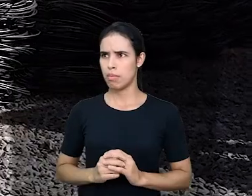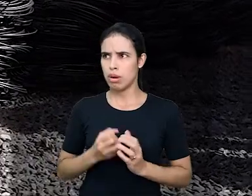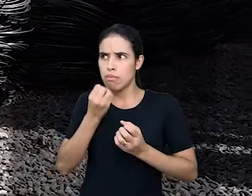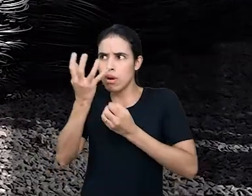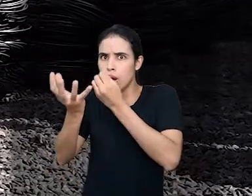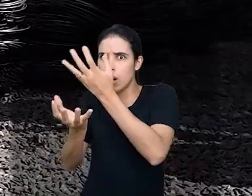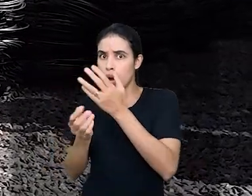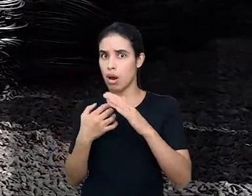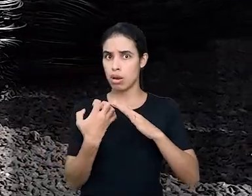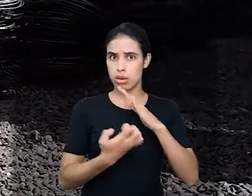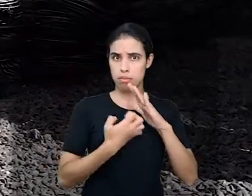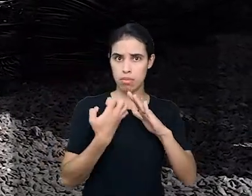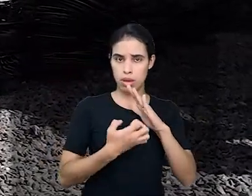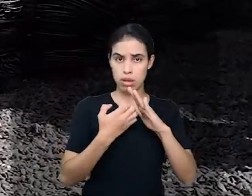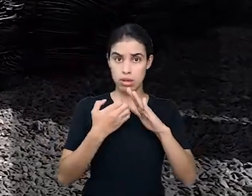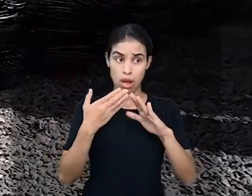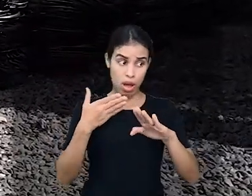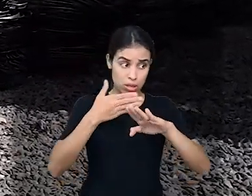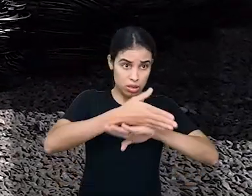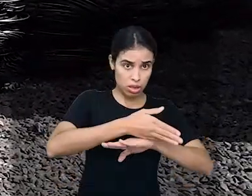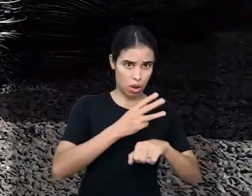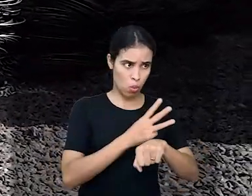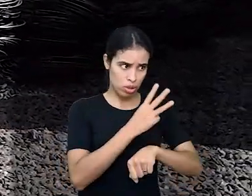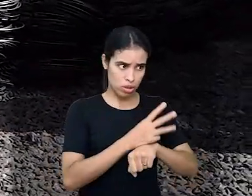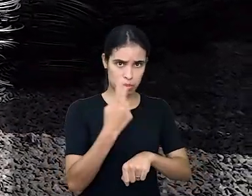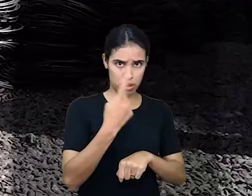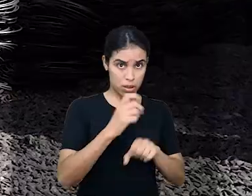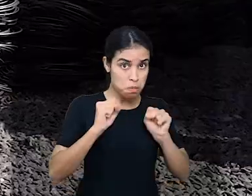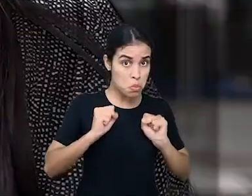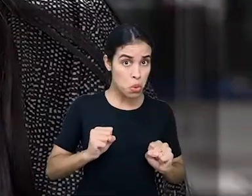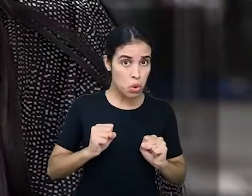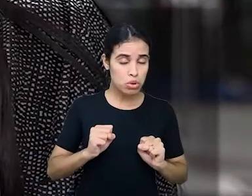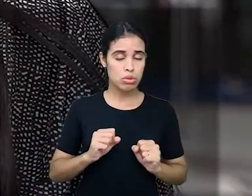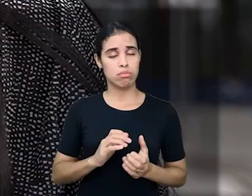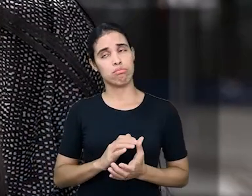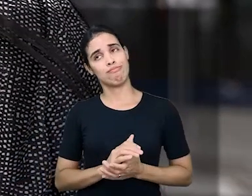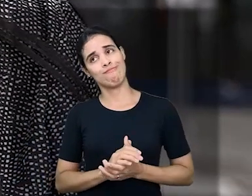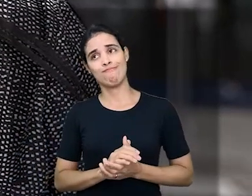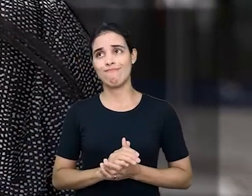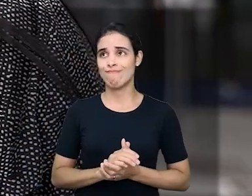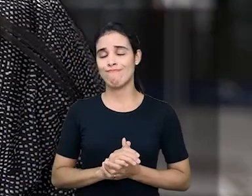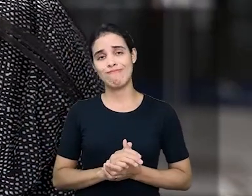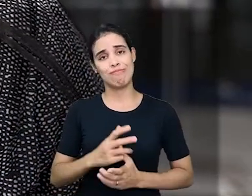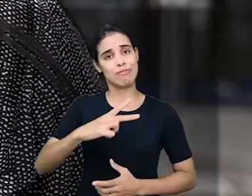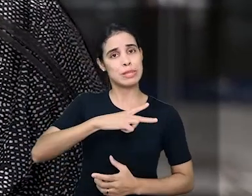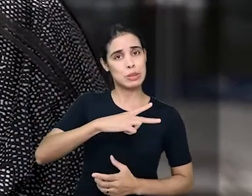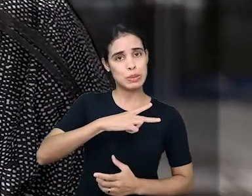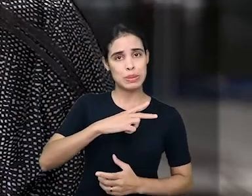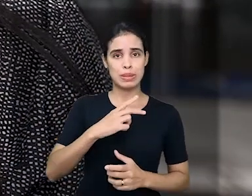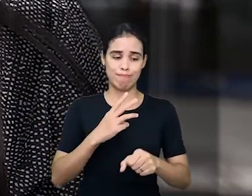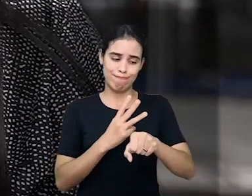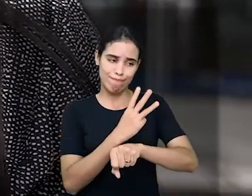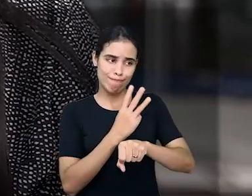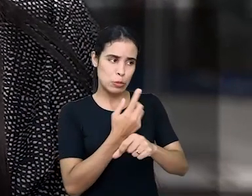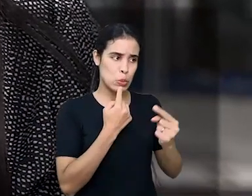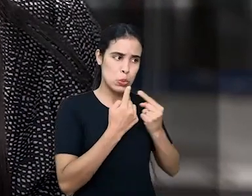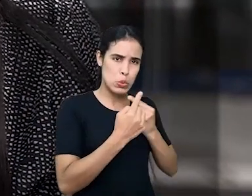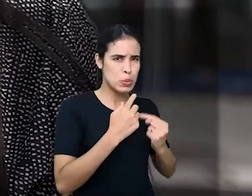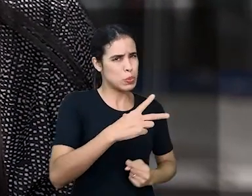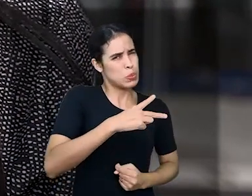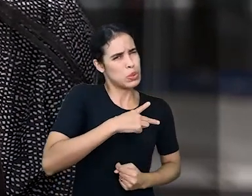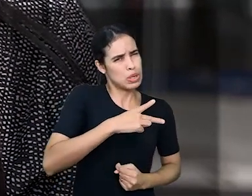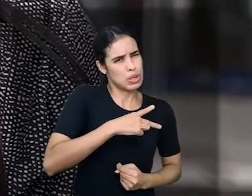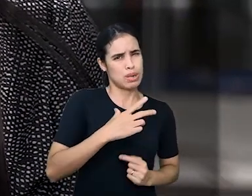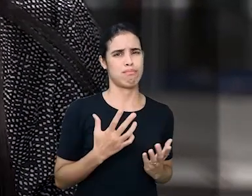empresa pode ler as mensagens de WhatsApp de um empregado? É uma coisa pessoal, conversa de WhatsApp, né?